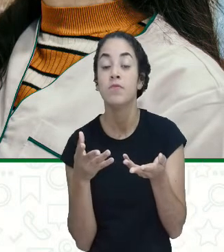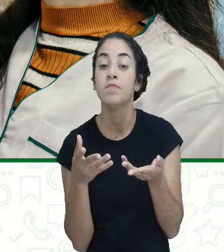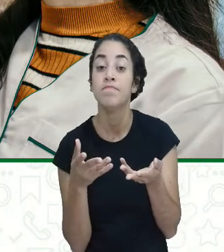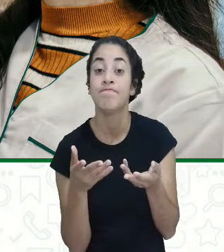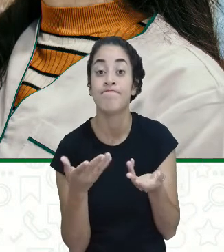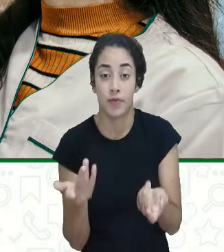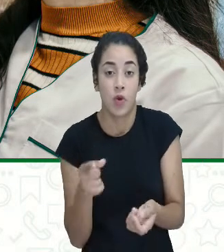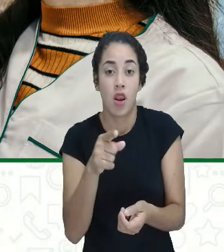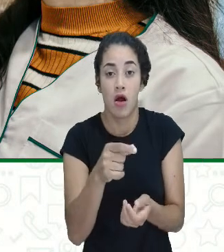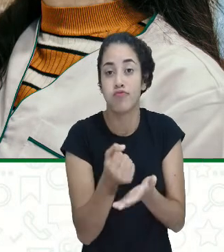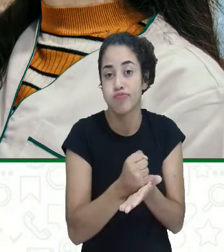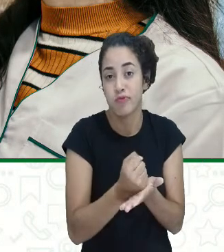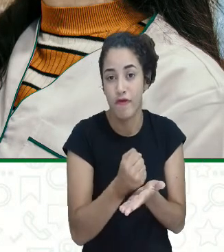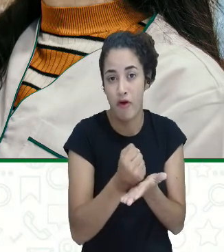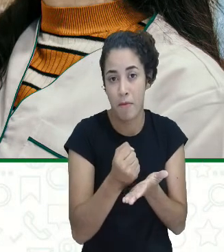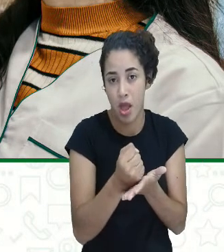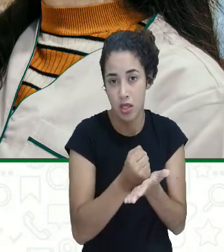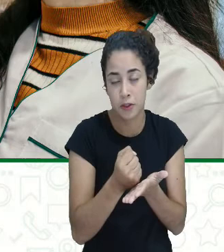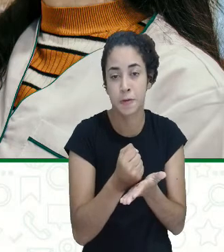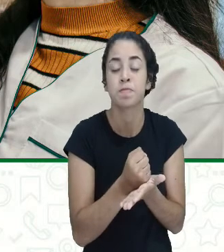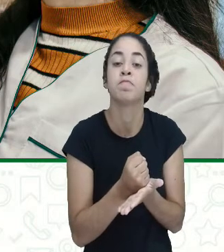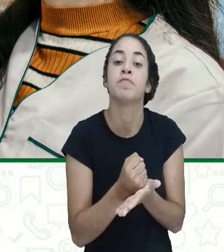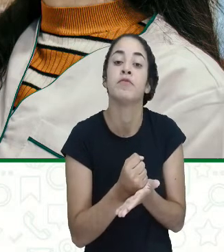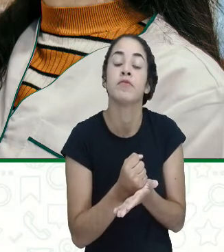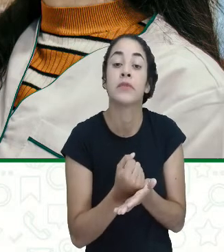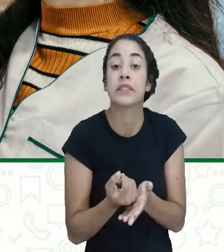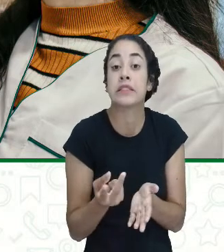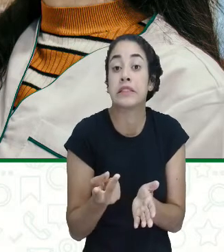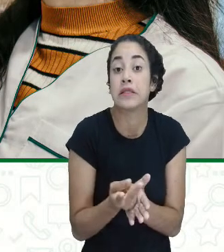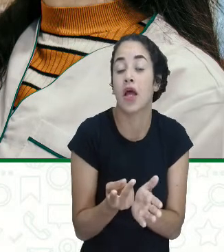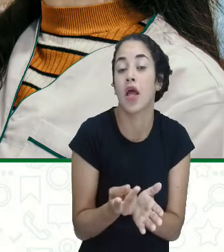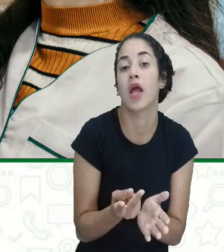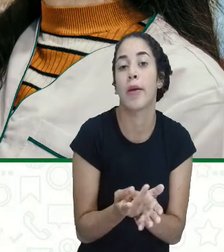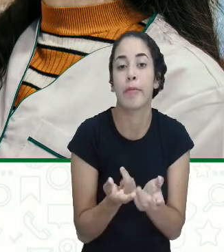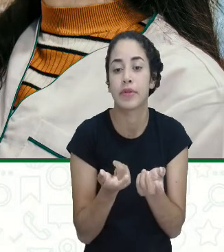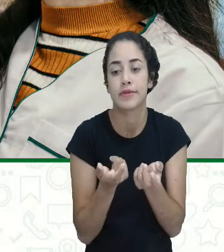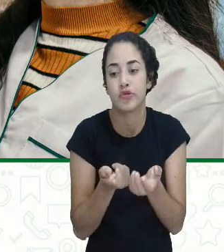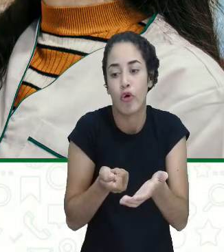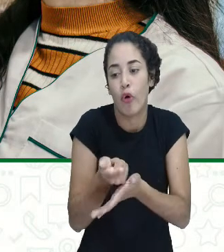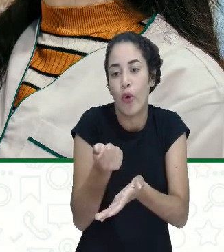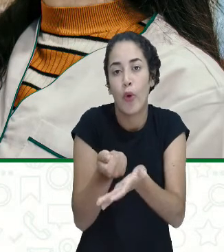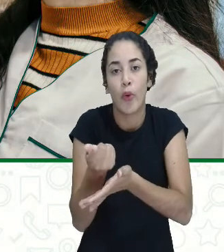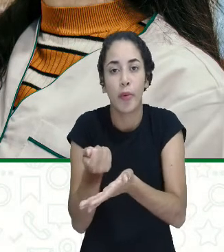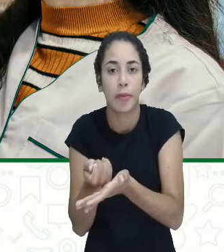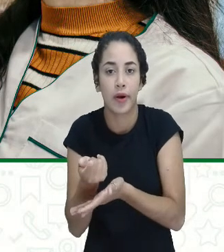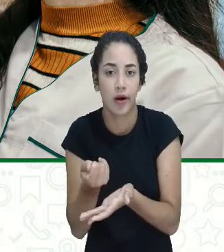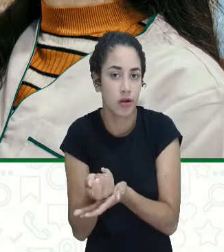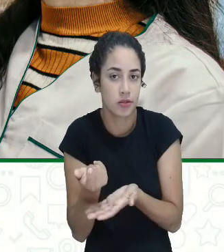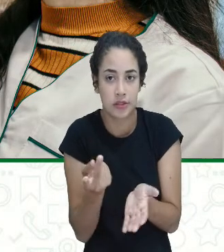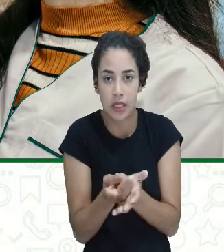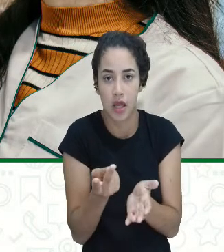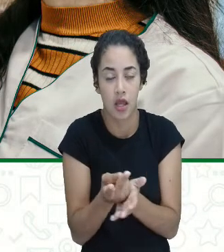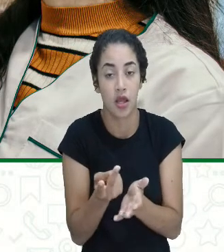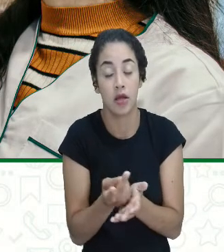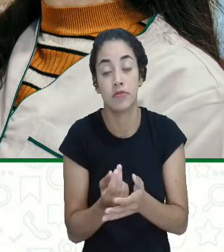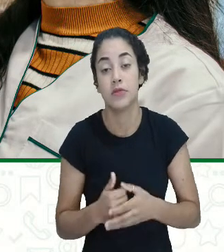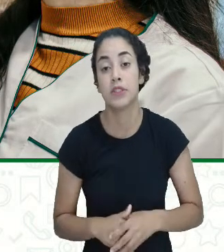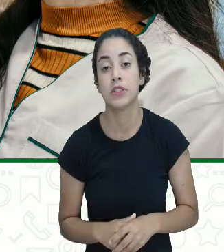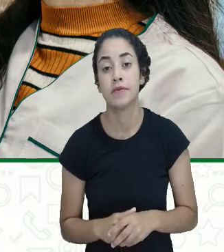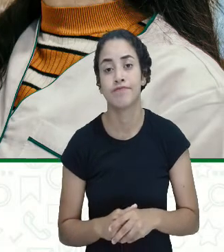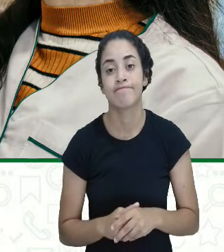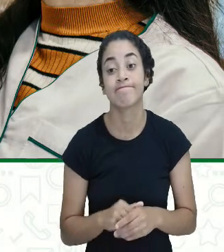na farmácia, né, você sempre deixa um pouco do seu salário, certo? Então, o seu